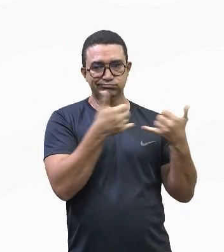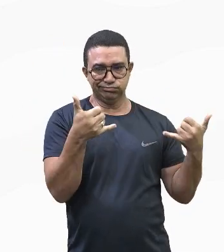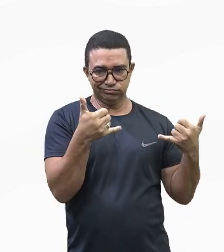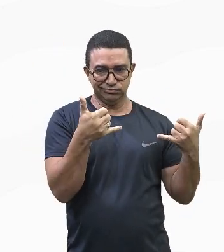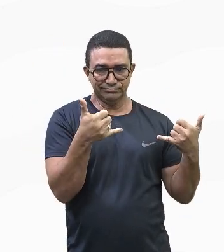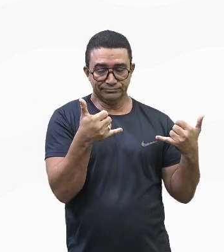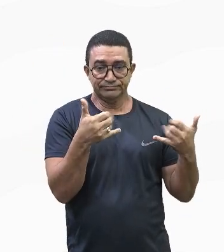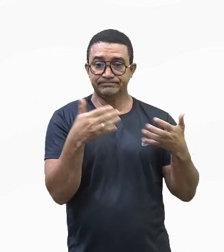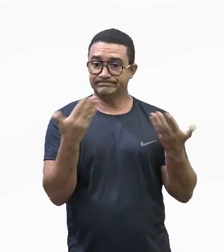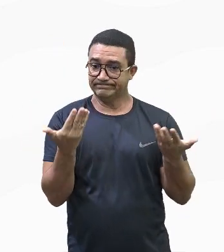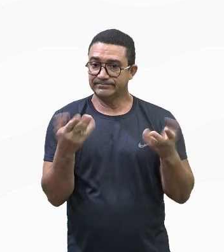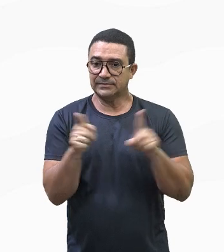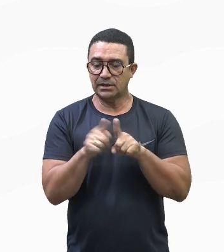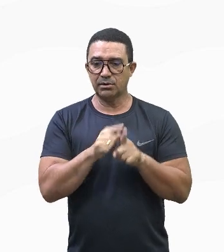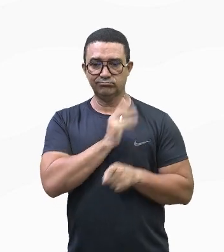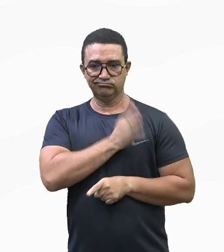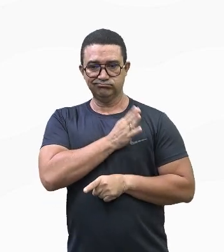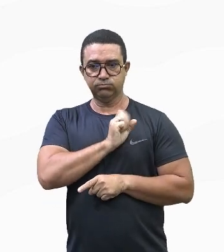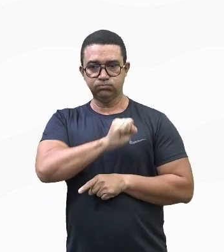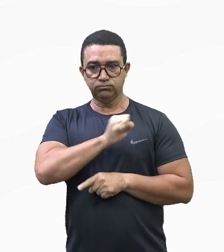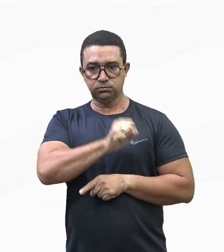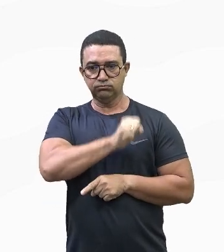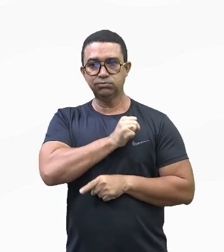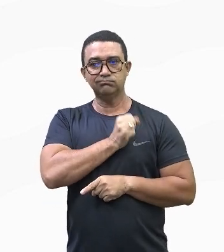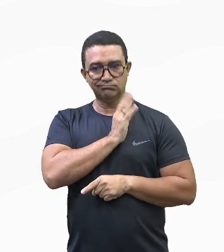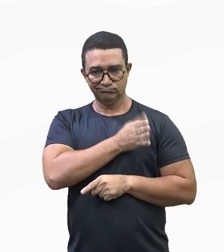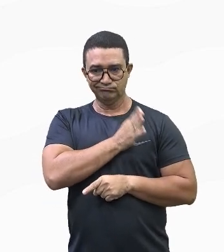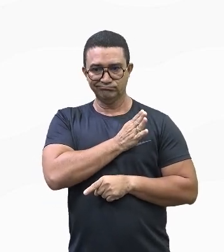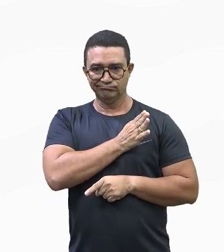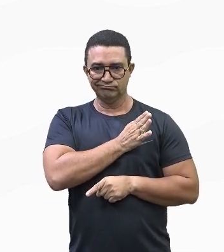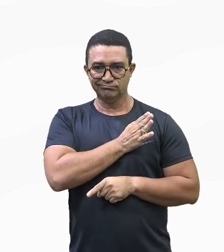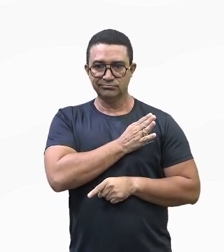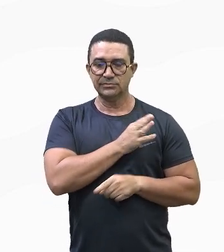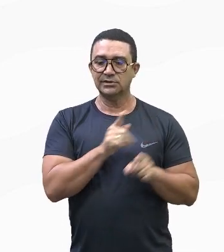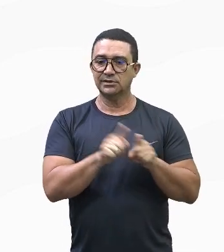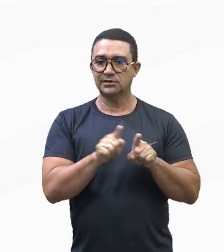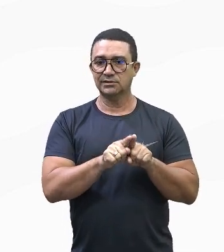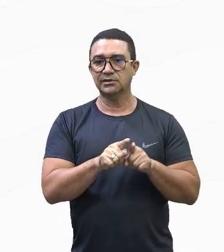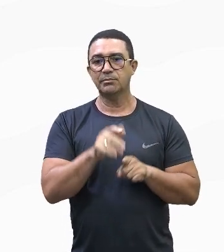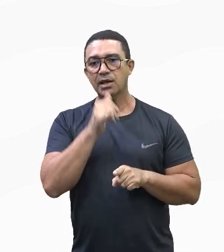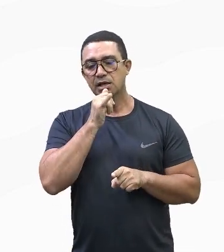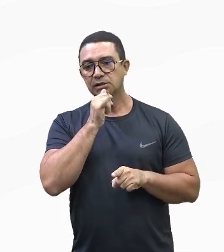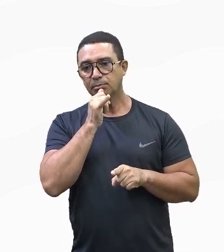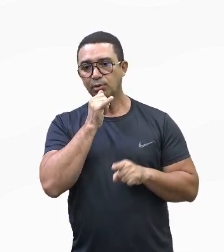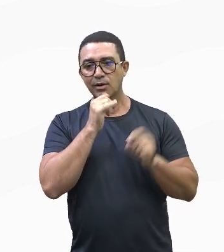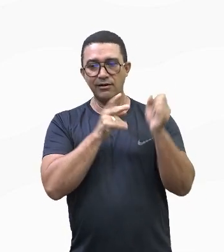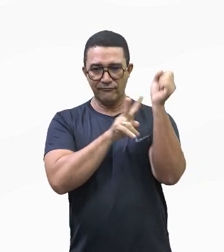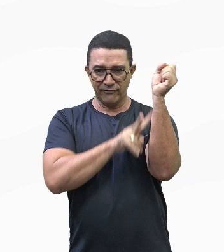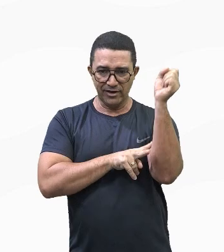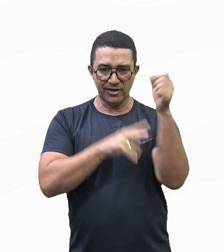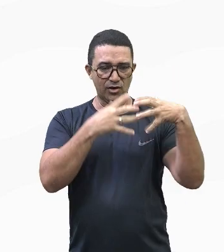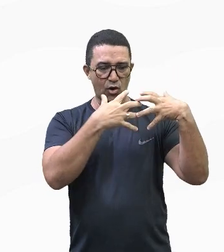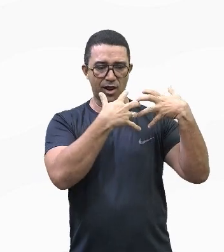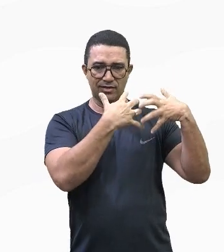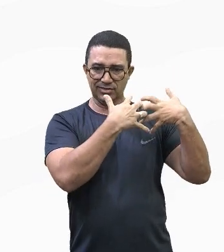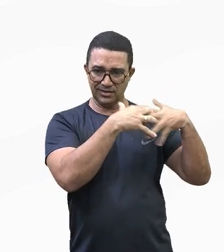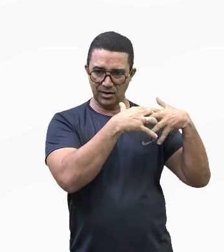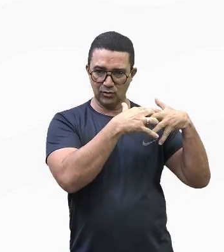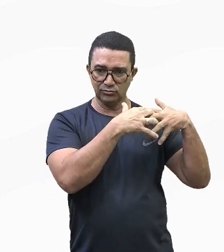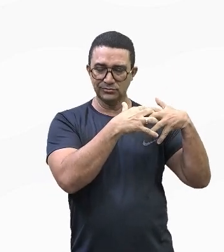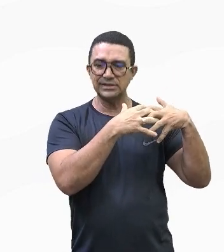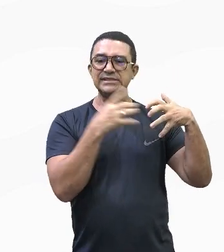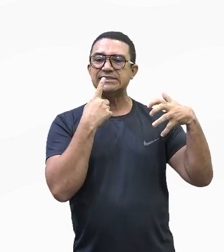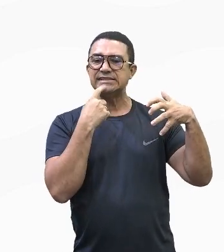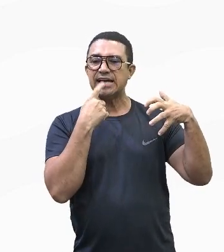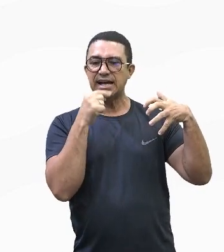AVC, também do infarto do miocárdio, aneurisma arterial e insuficiência